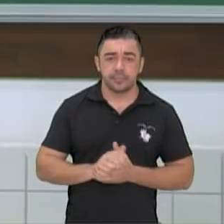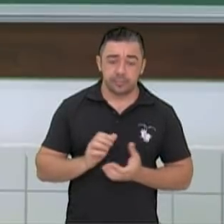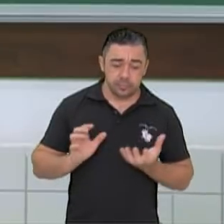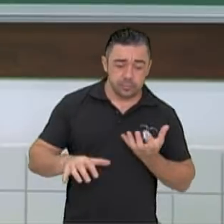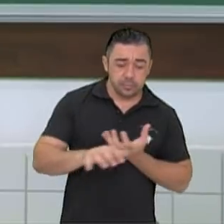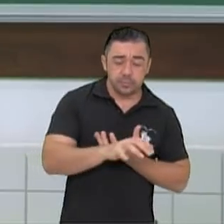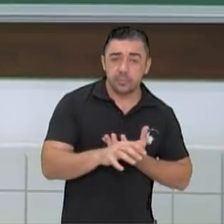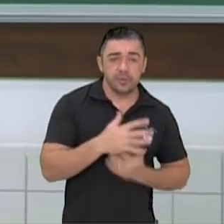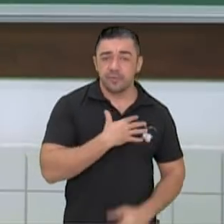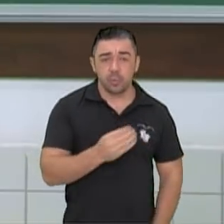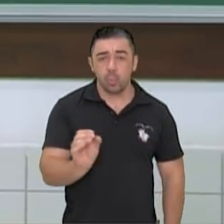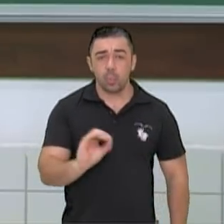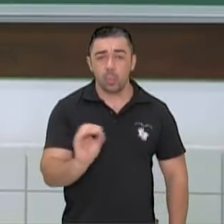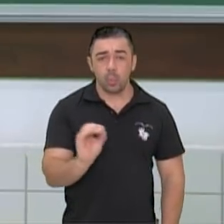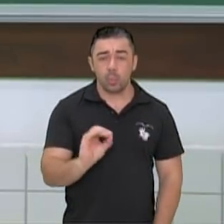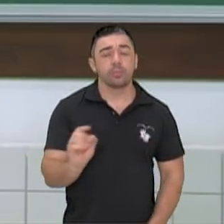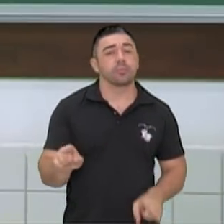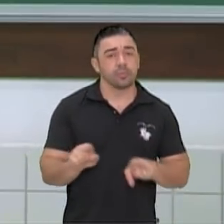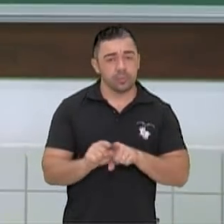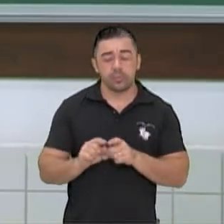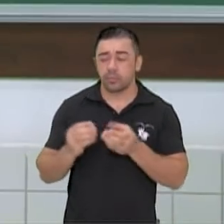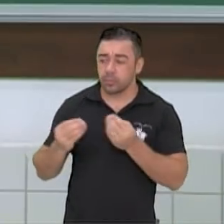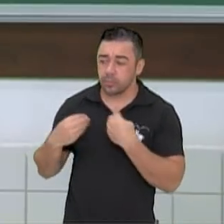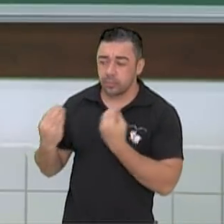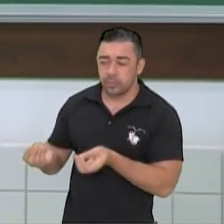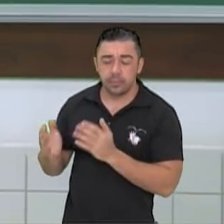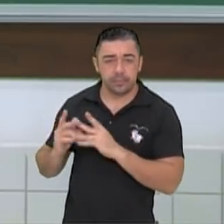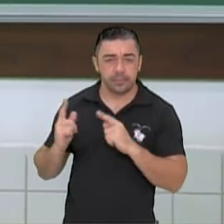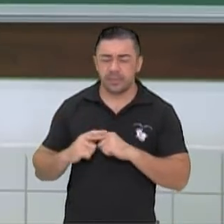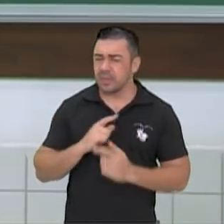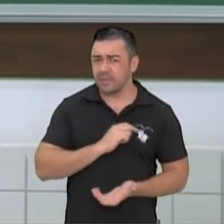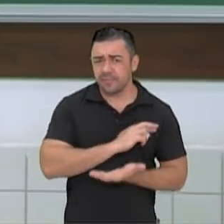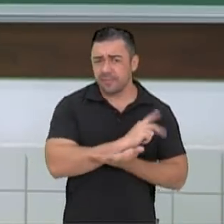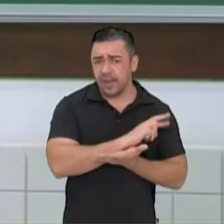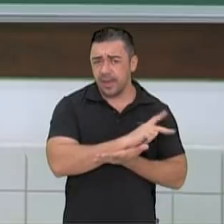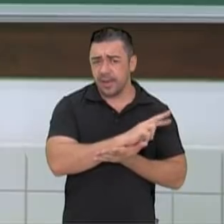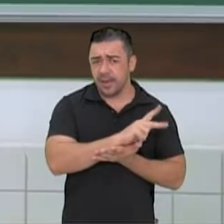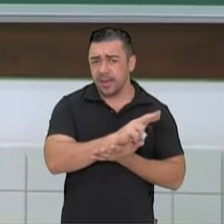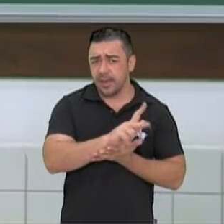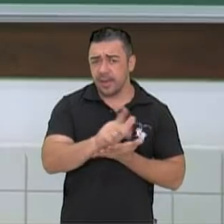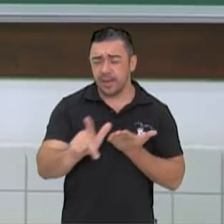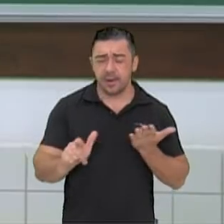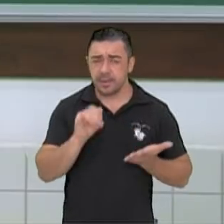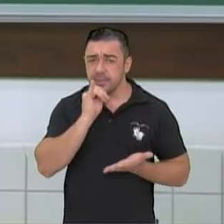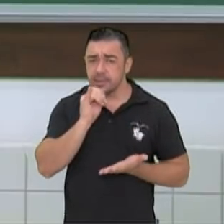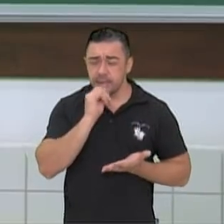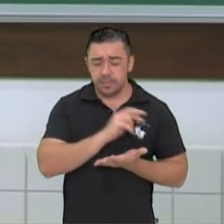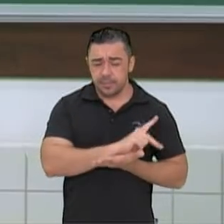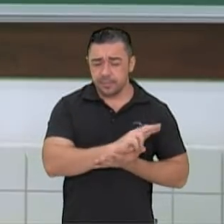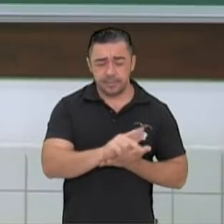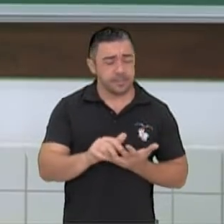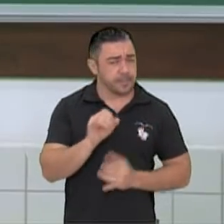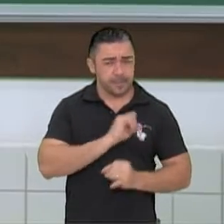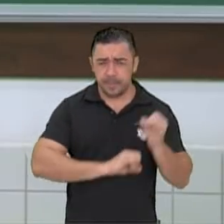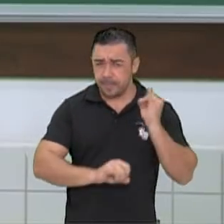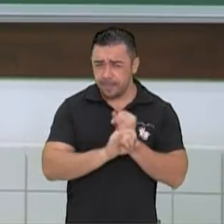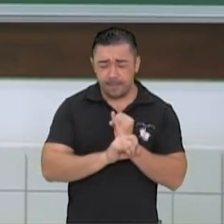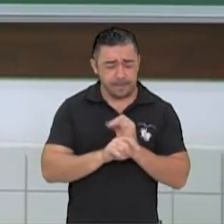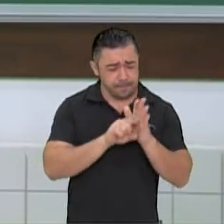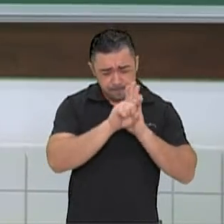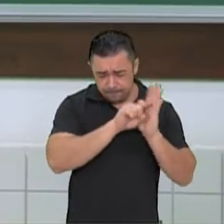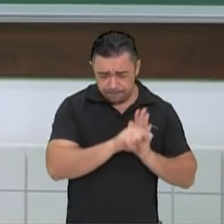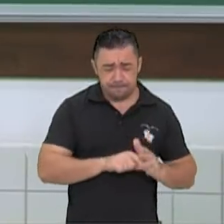não teve nenhum filho, também. Eu estou dando exemplos, mas são milhares de exemplos que dá para vocês brincar um monte, se divertir na internet. Quem pode, quem